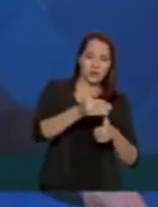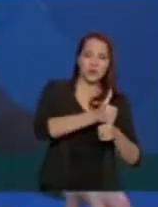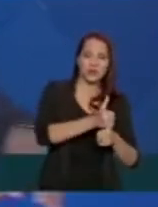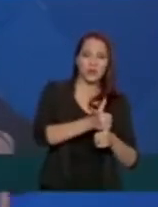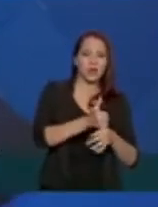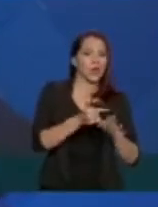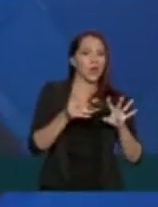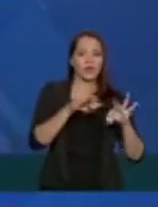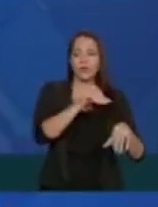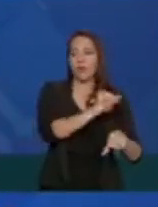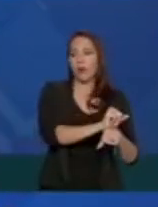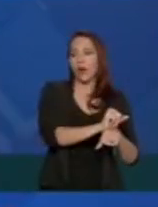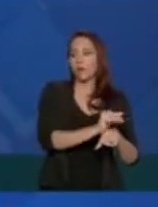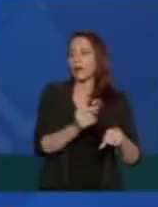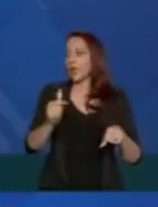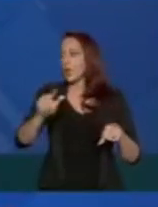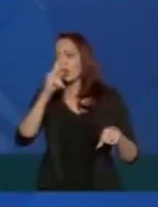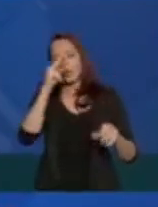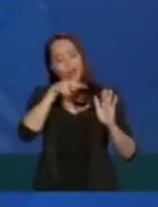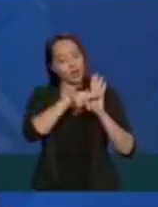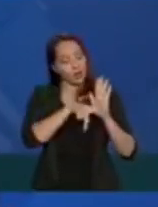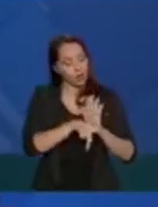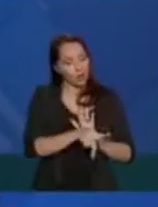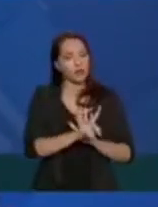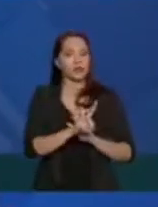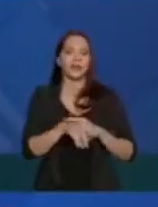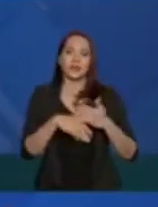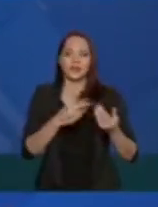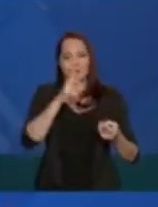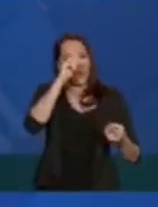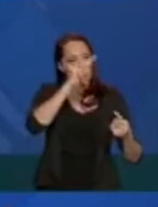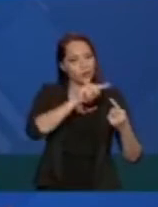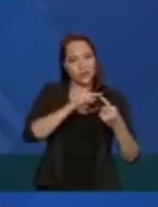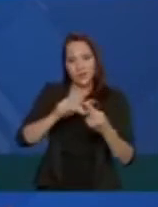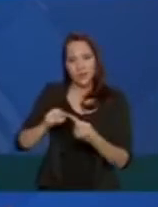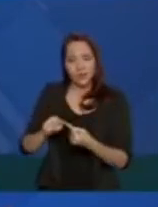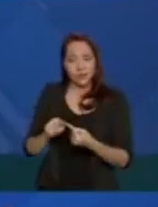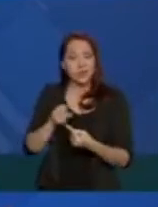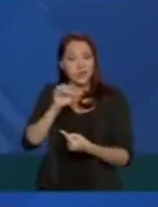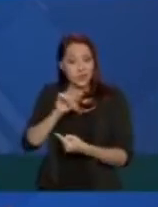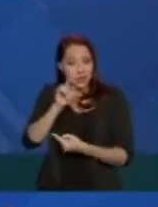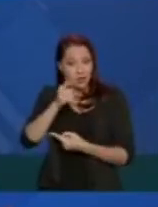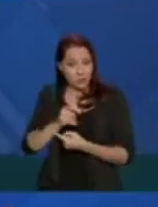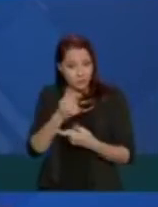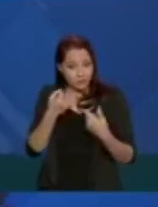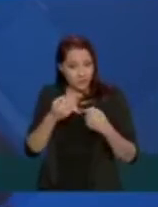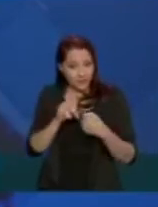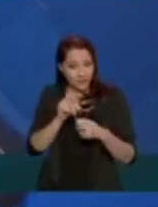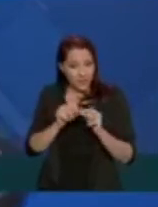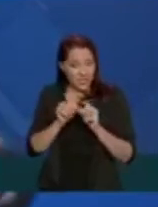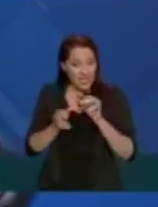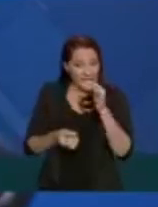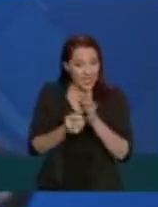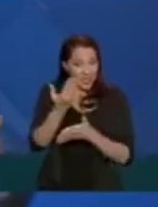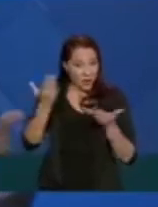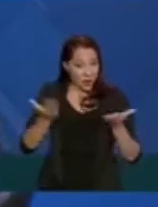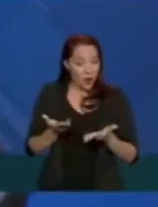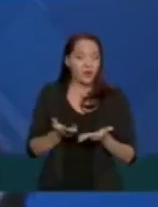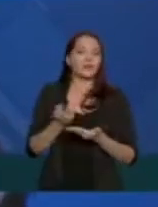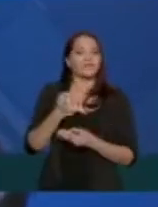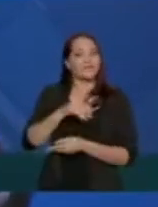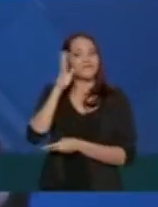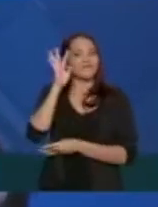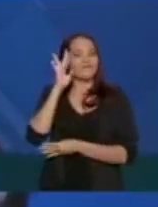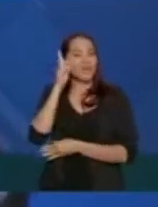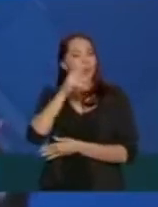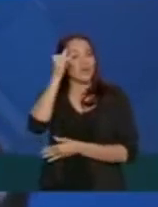despesa, tudo para que alguém conheça. Então, há um consenso. Se houver a criação, isso precisa ser pensado para que